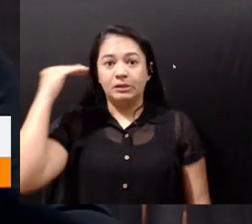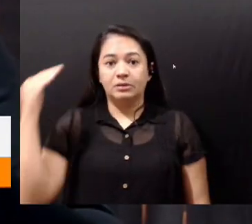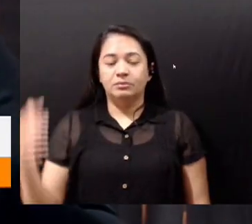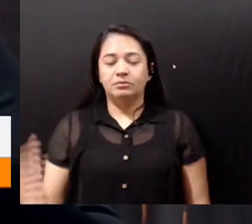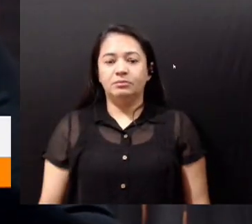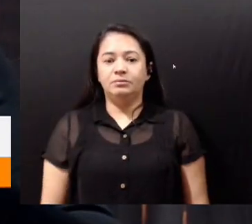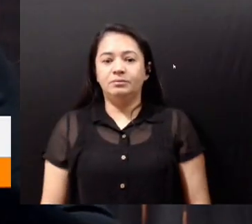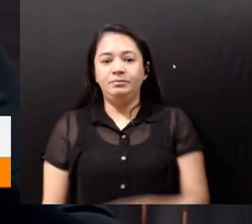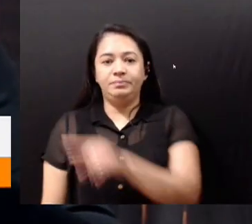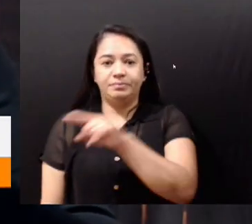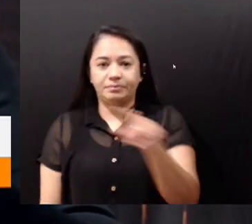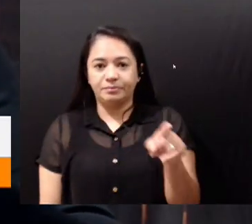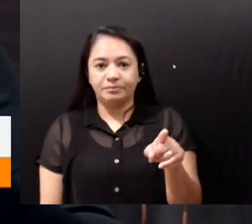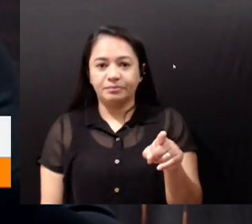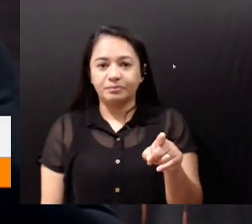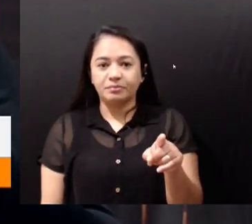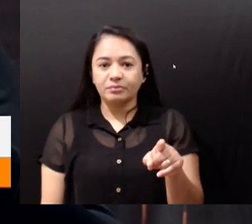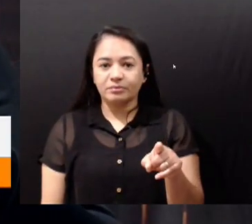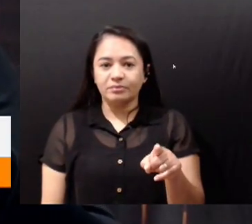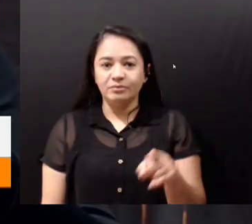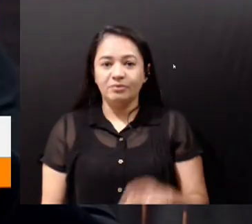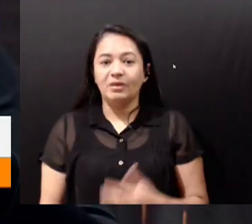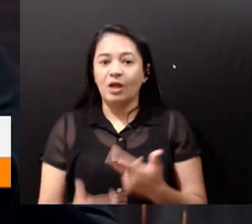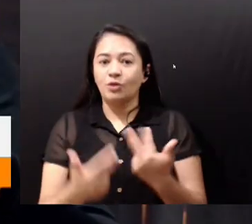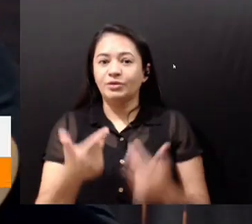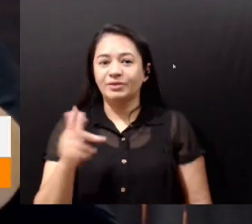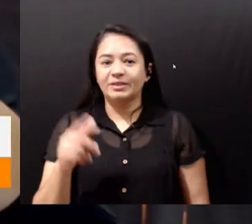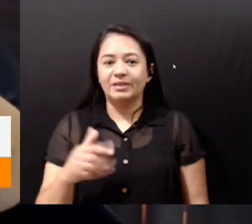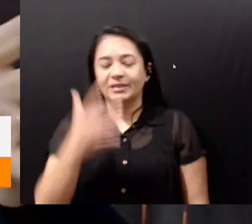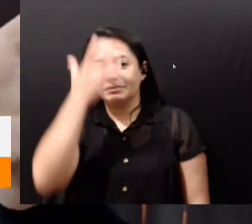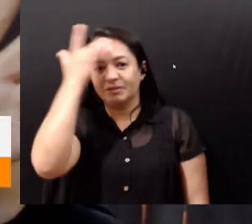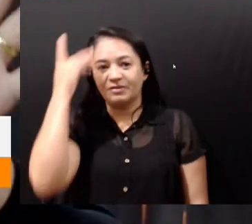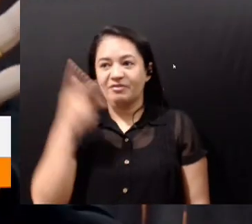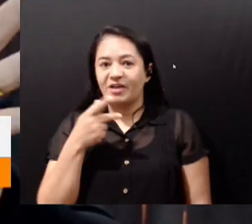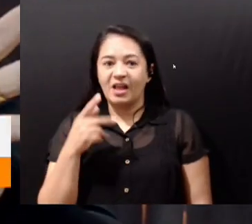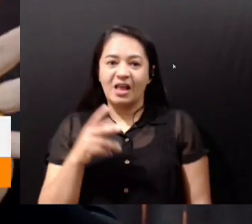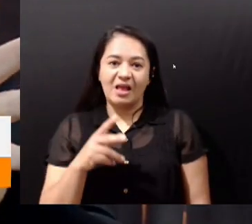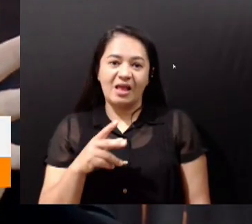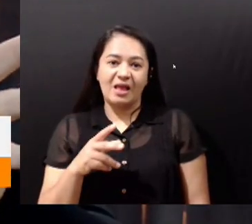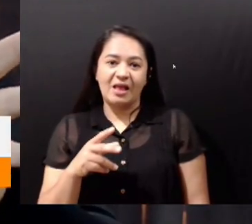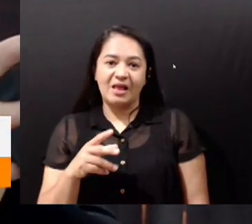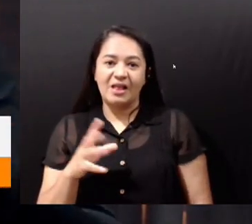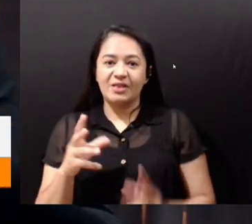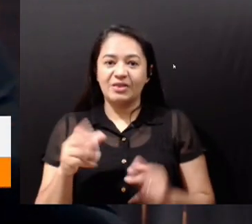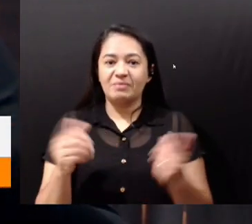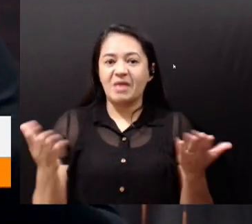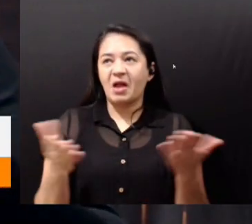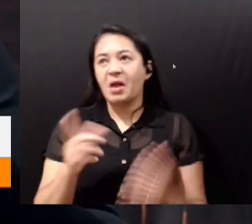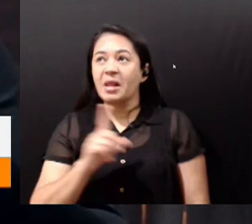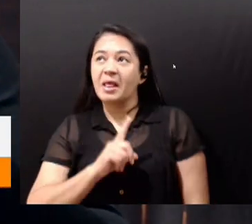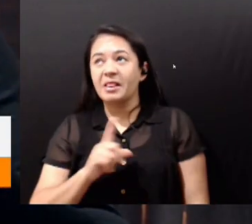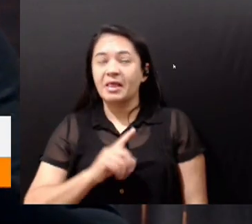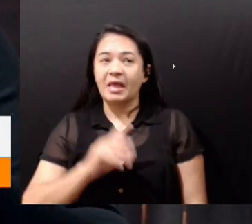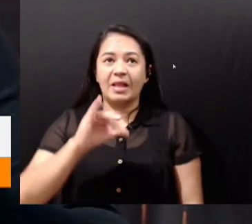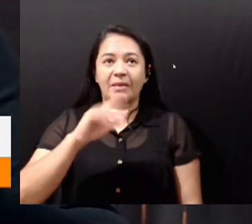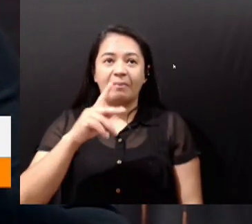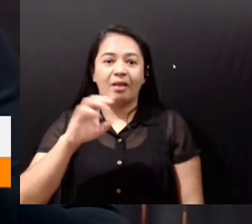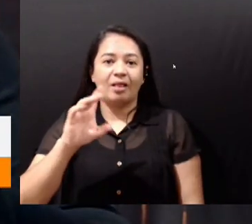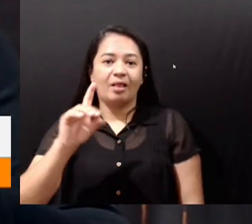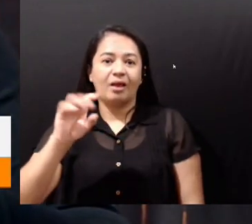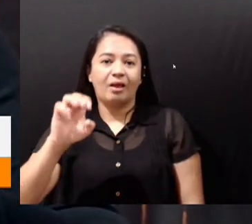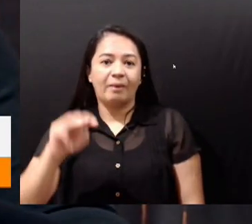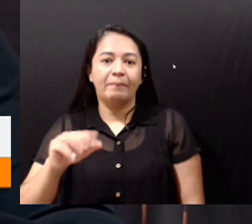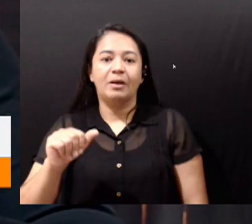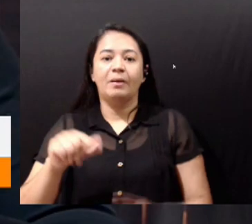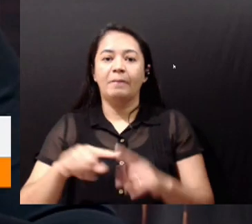realmente tem, é mais uma coisa para você lidar, que as pessoas falam assim, quando você fala, mas todo mundo agora tem lipedema, né, e realmente é uma coisa